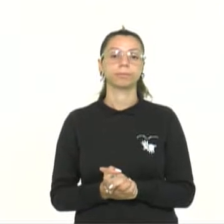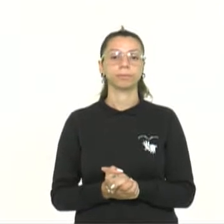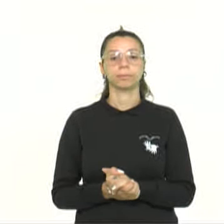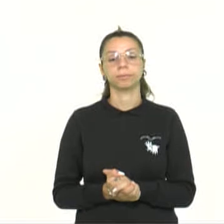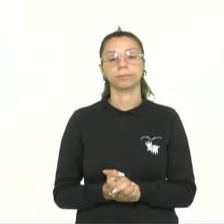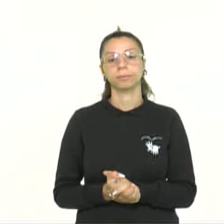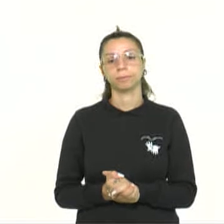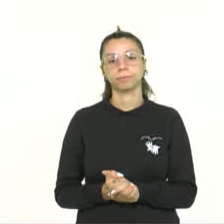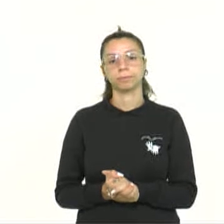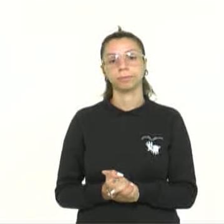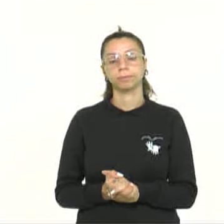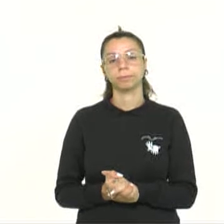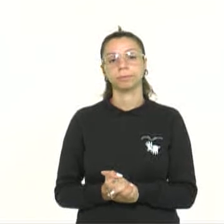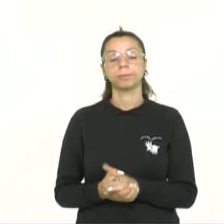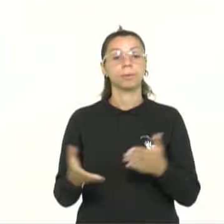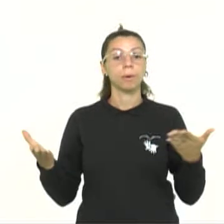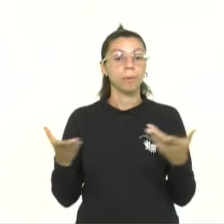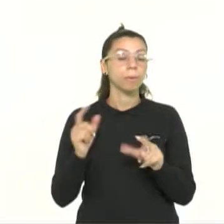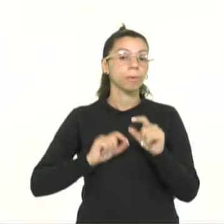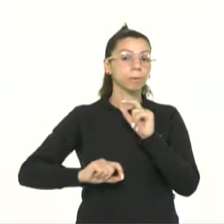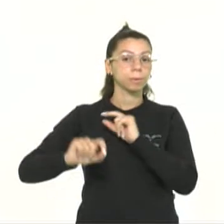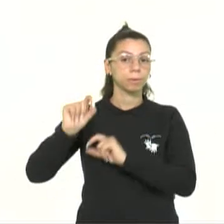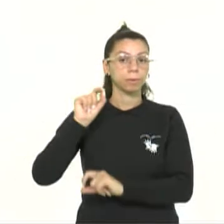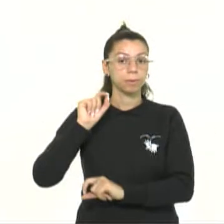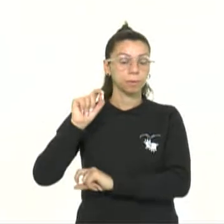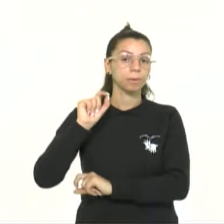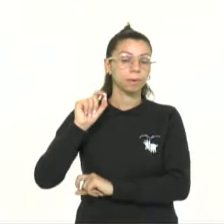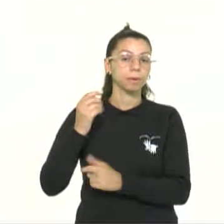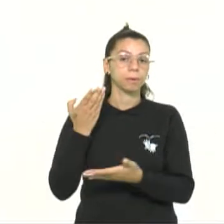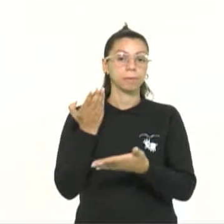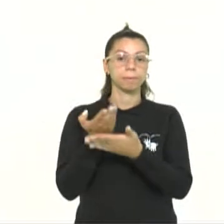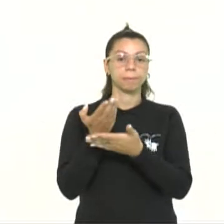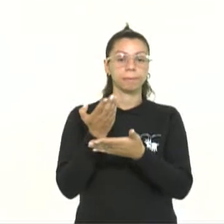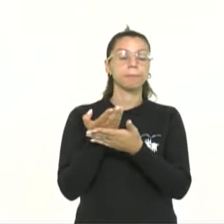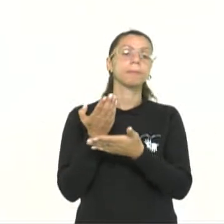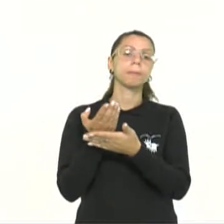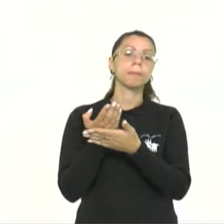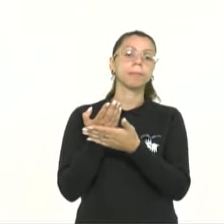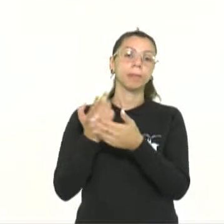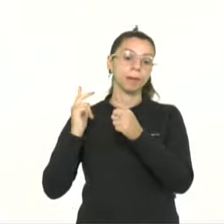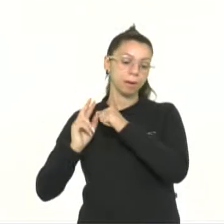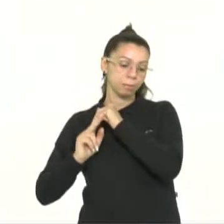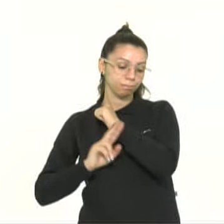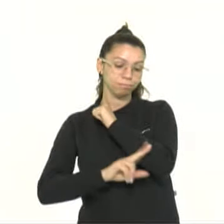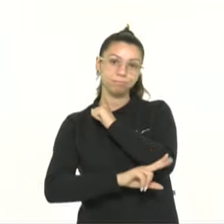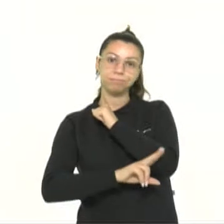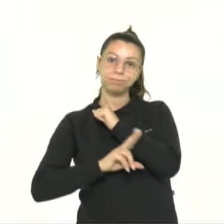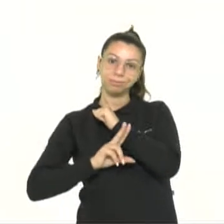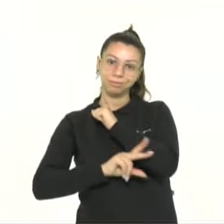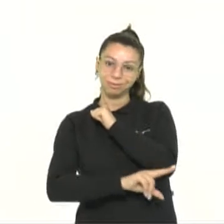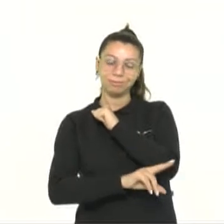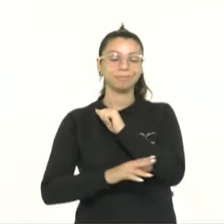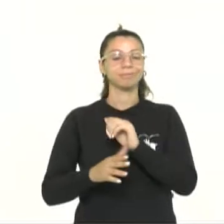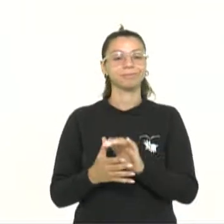la diversidad. Hoje então vamos falar um pouquinho nessa aula a respeito de diversidade.